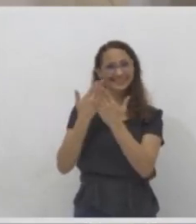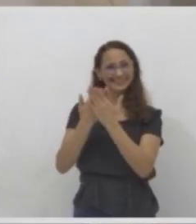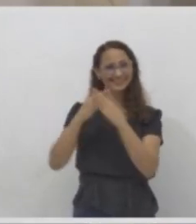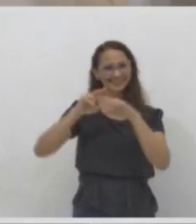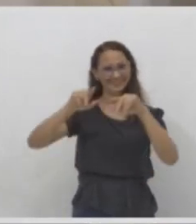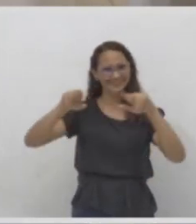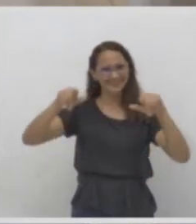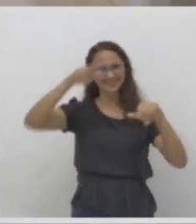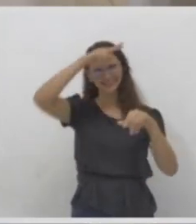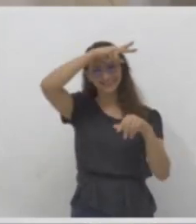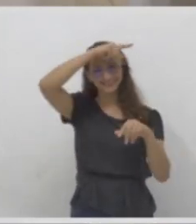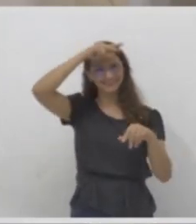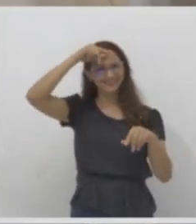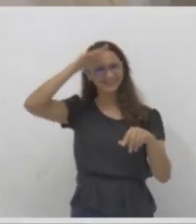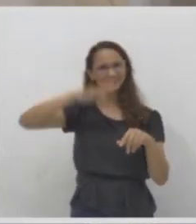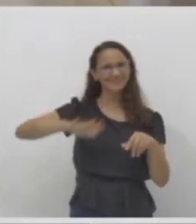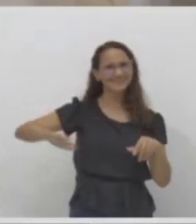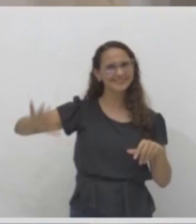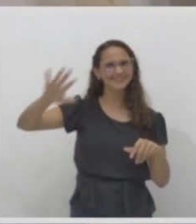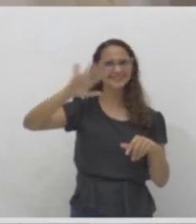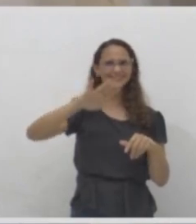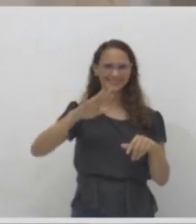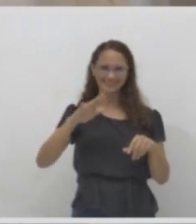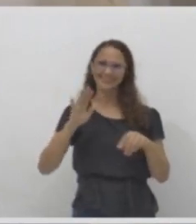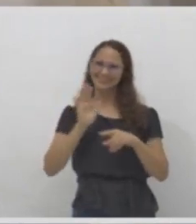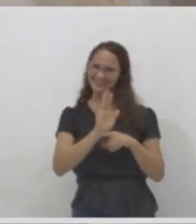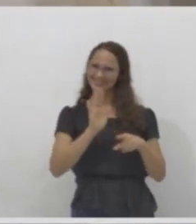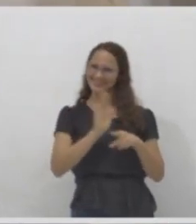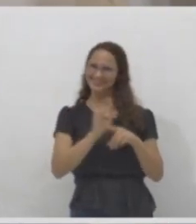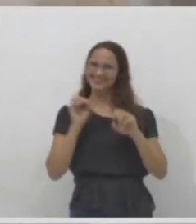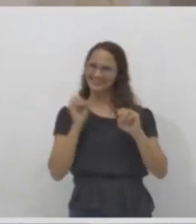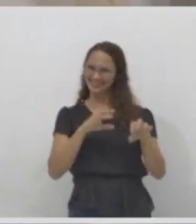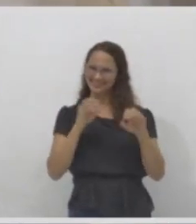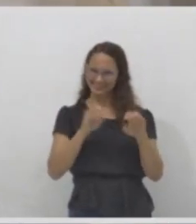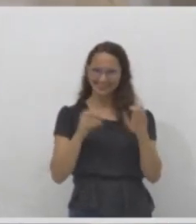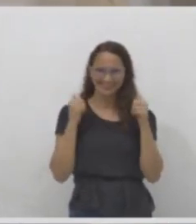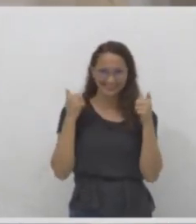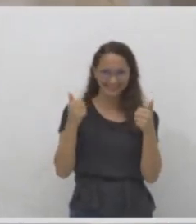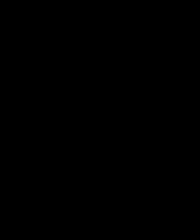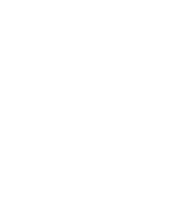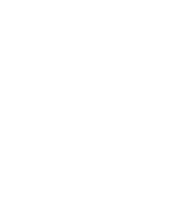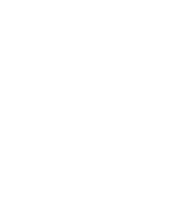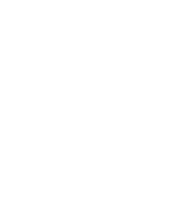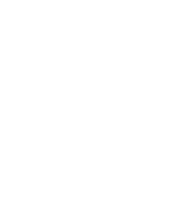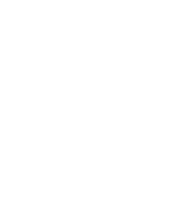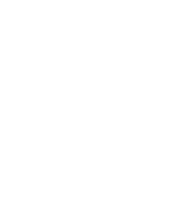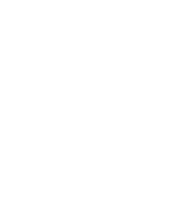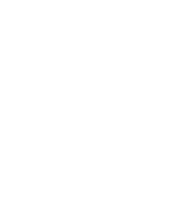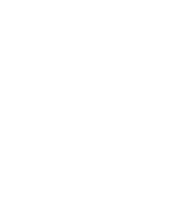informações riquíssimas sobre a Belle Époque para vocês, tá certo? Até a próxima!